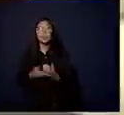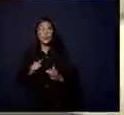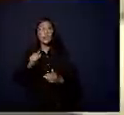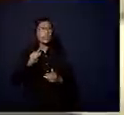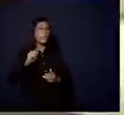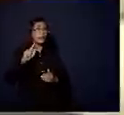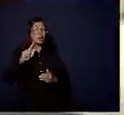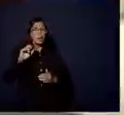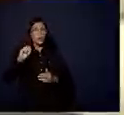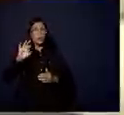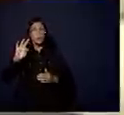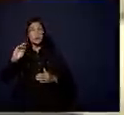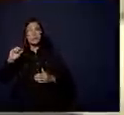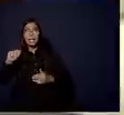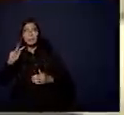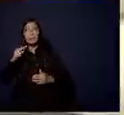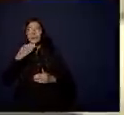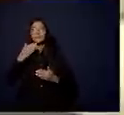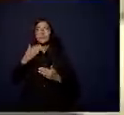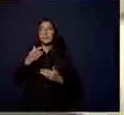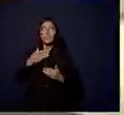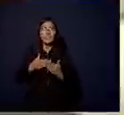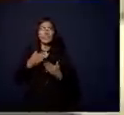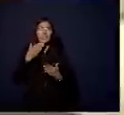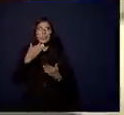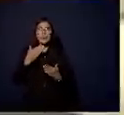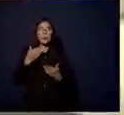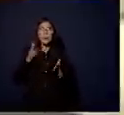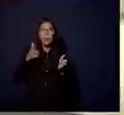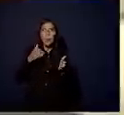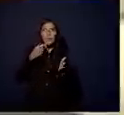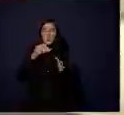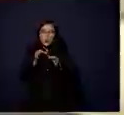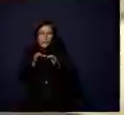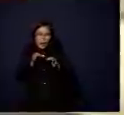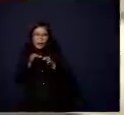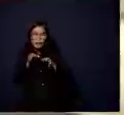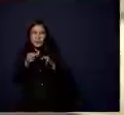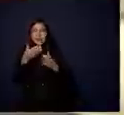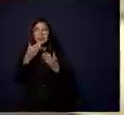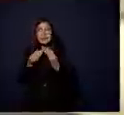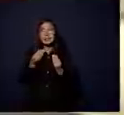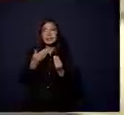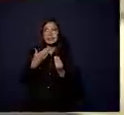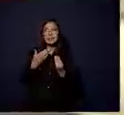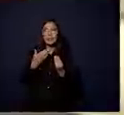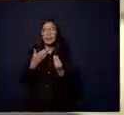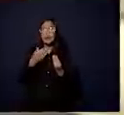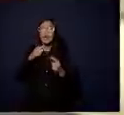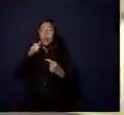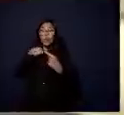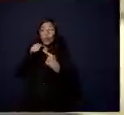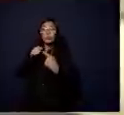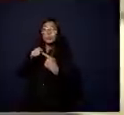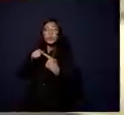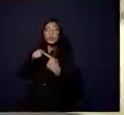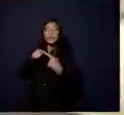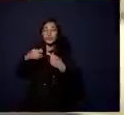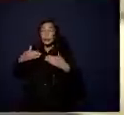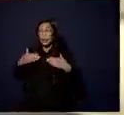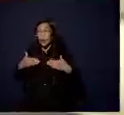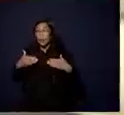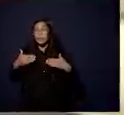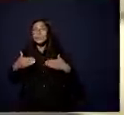secretária executivo do Ministério planejamento que foi recriado como é hoje a organização fala um pouco para gente aí qual é o objetivo do novo Ministério planejamento